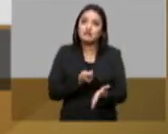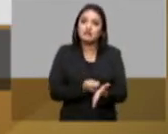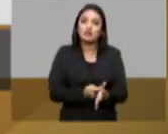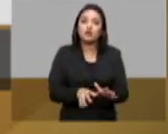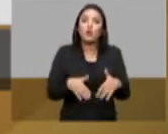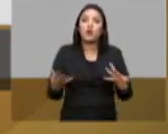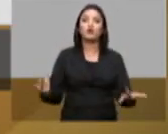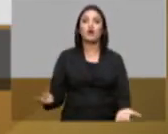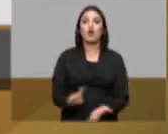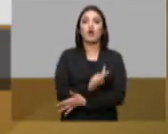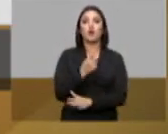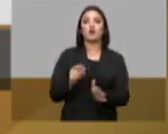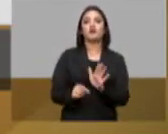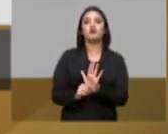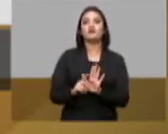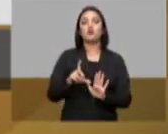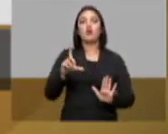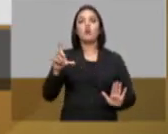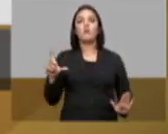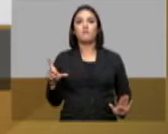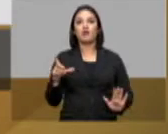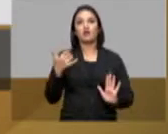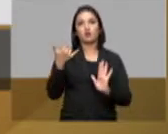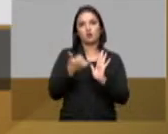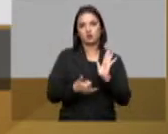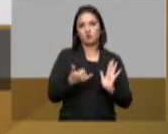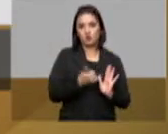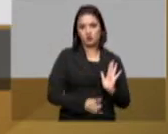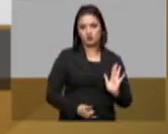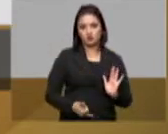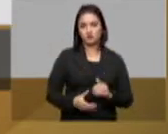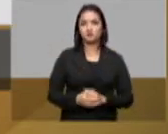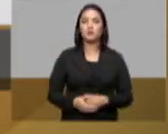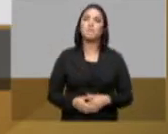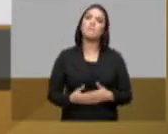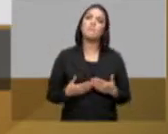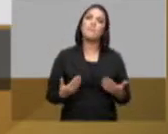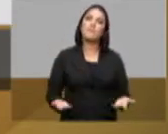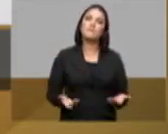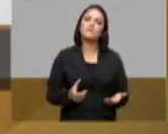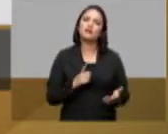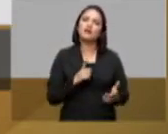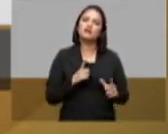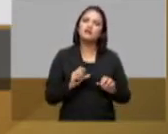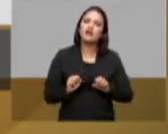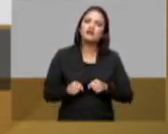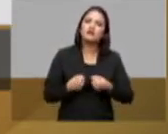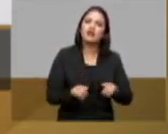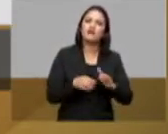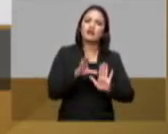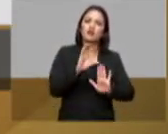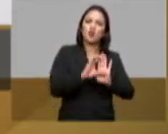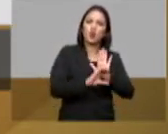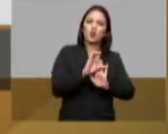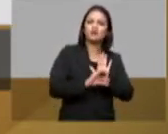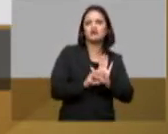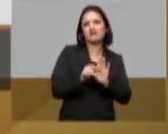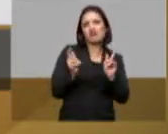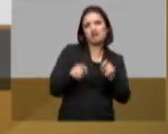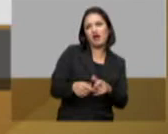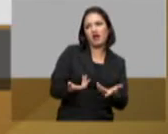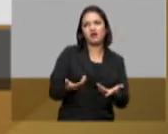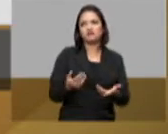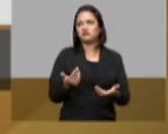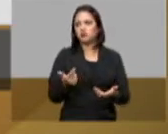de aumento ou instituição de tributos. Mas além, excelência, de defender a questão do conceito, se é possível ou